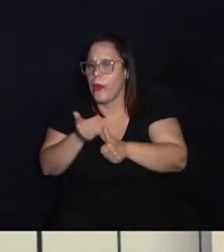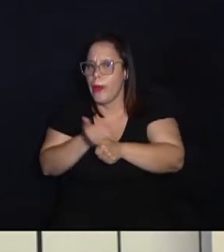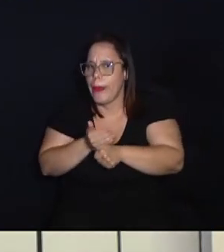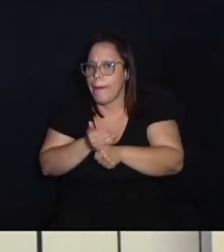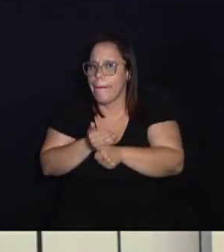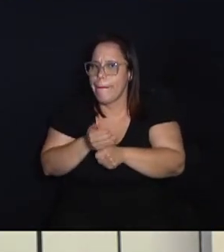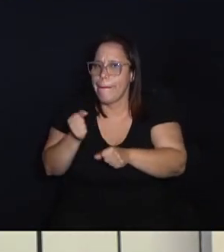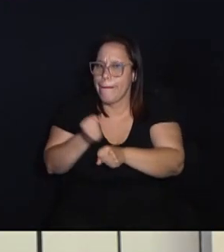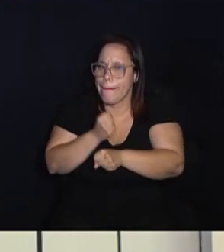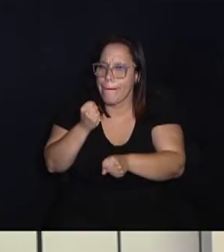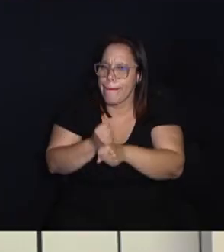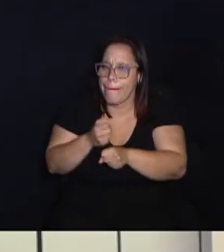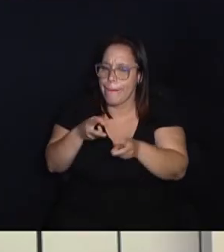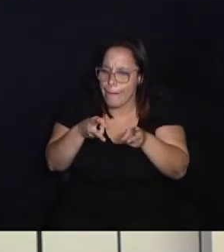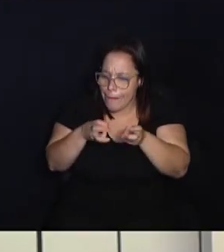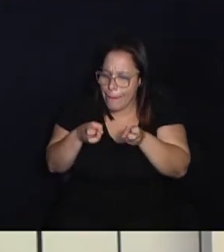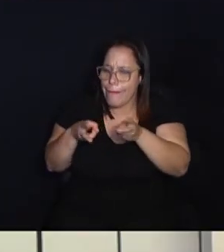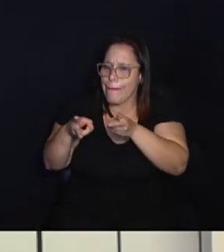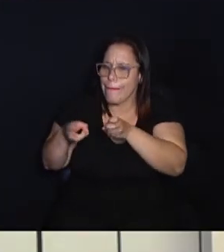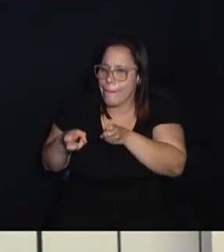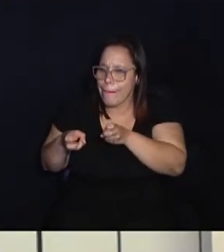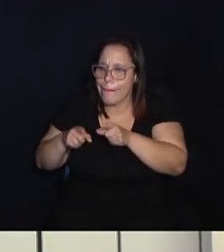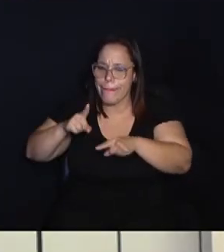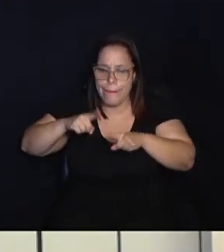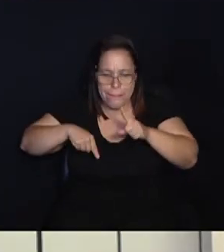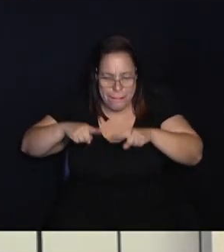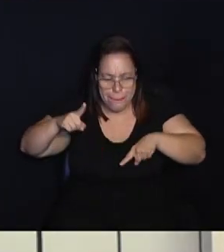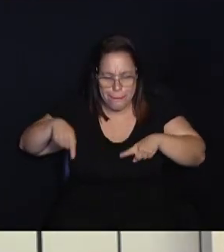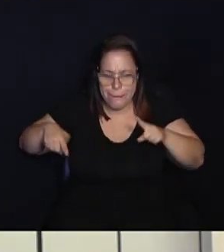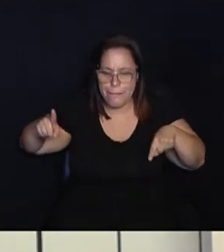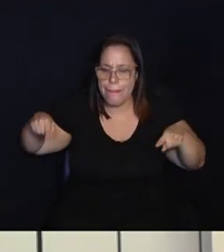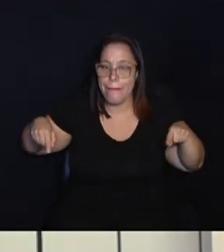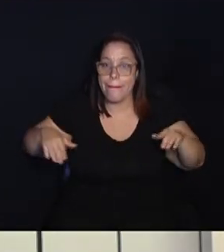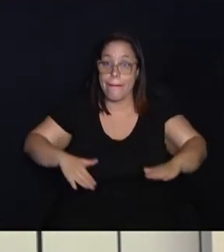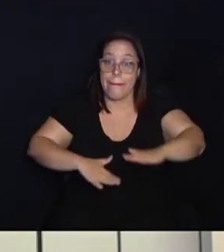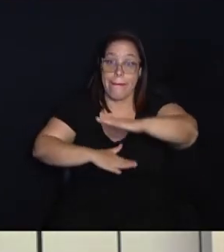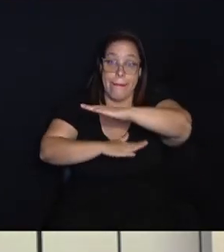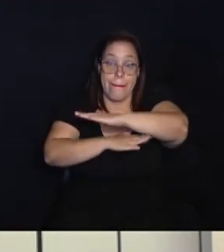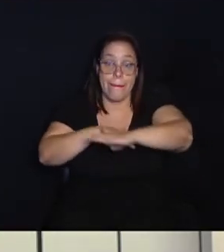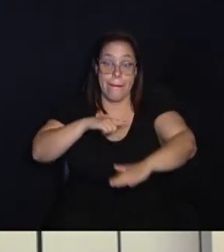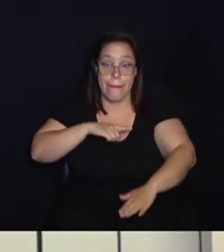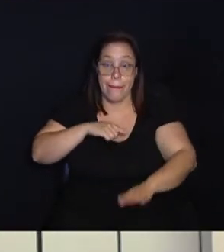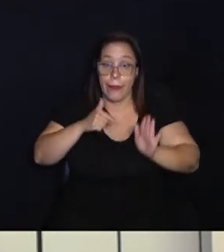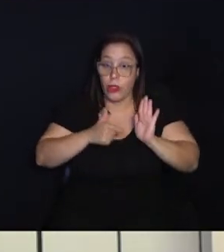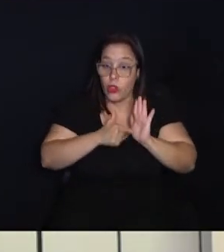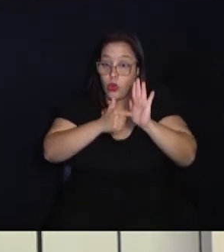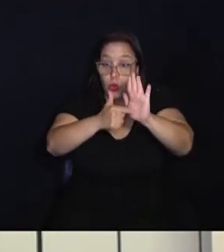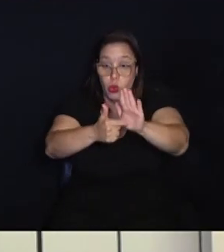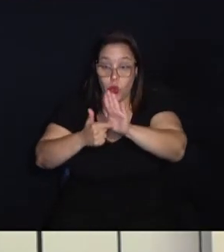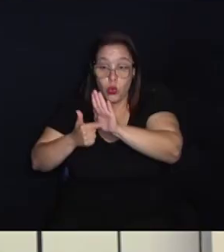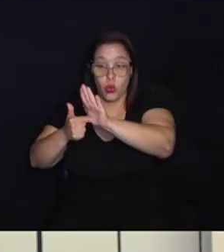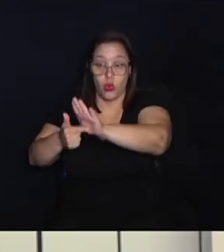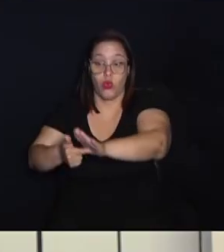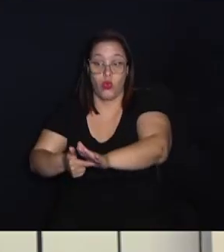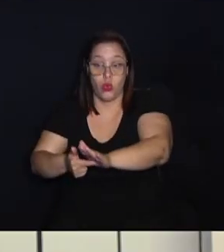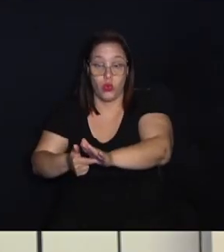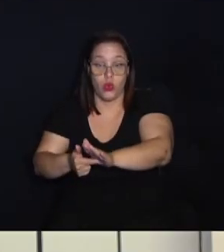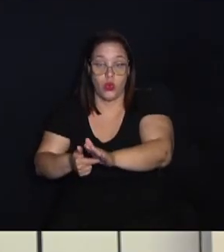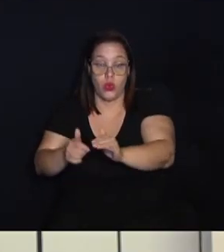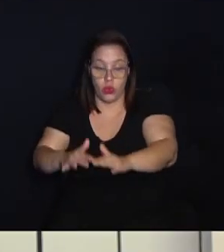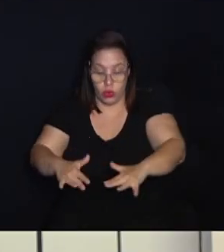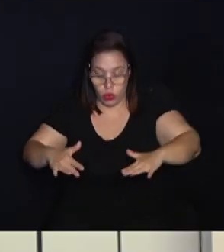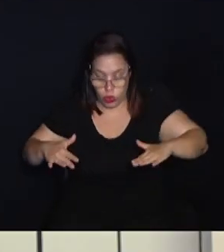últimos anos, a gente percebeu diversas atitudes que a Câmara teve. Então, com exposições ali entre o plenário e